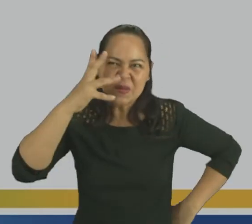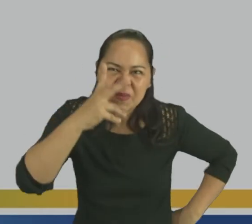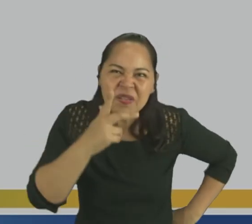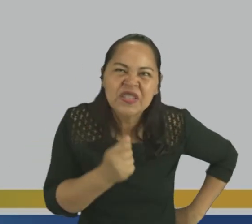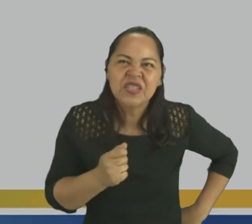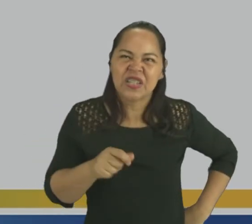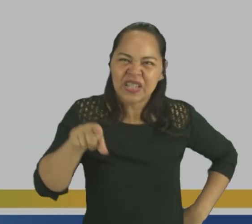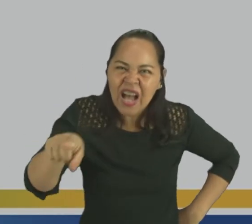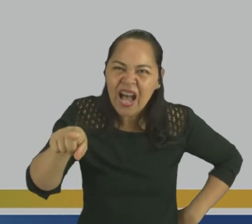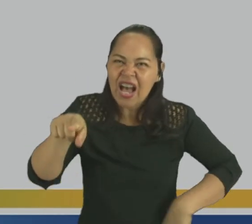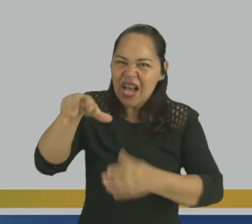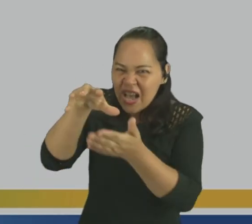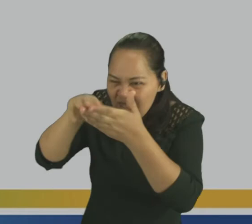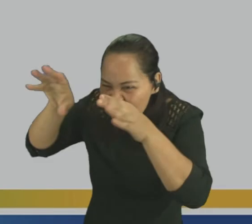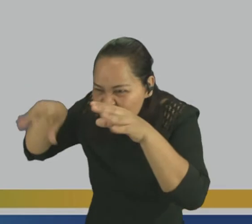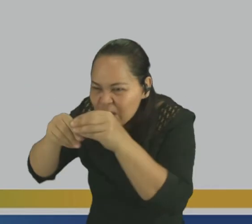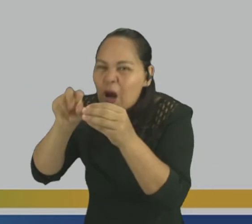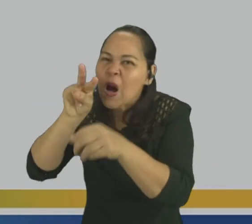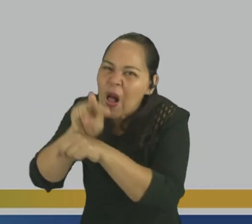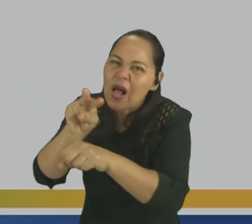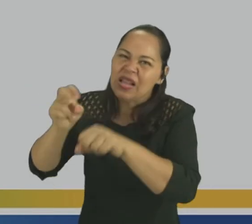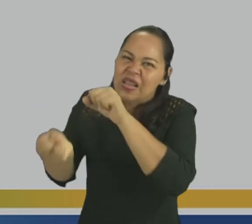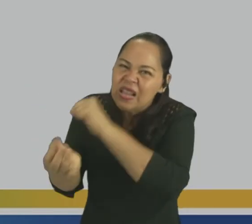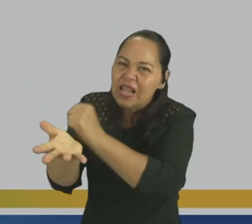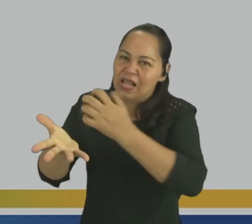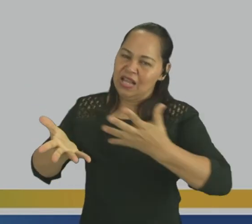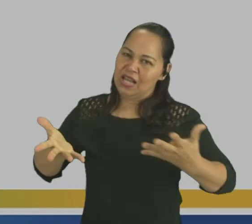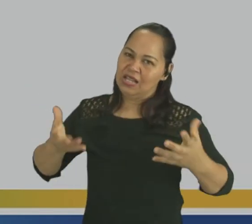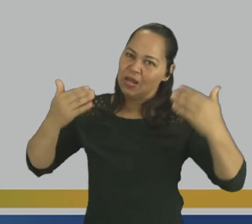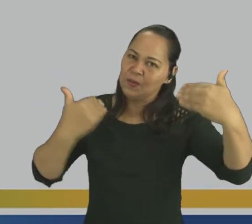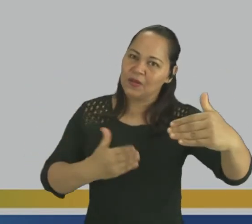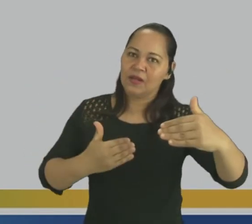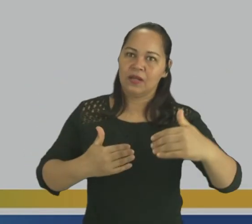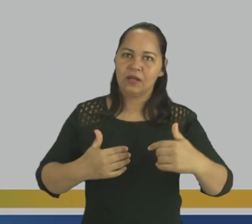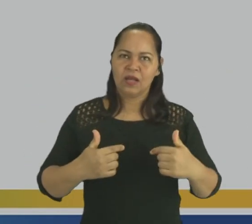Ahá, muito bonito, hein, senhor Escobedo? Colando durante a prova?